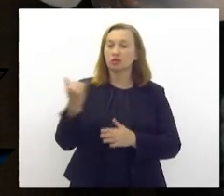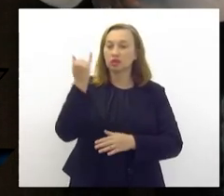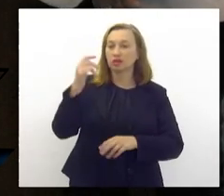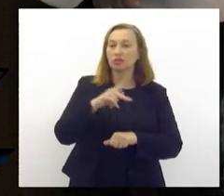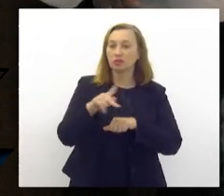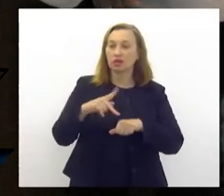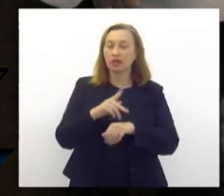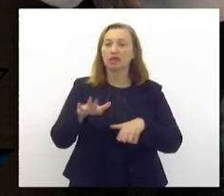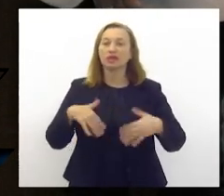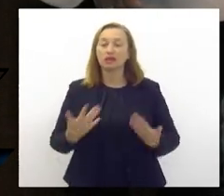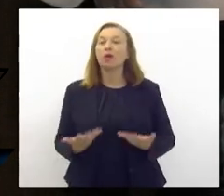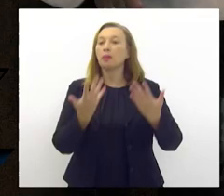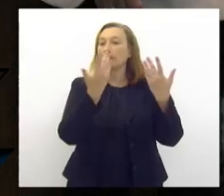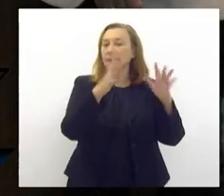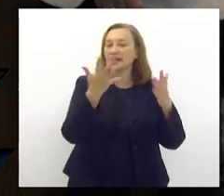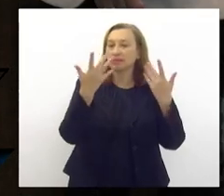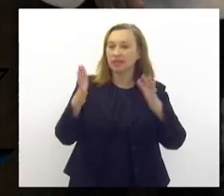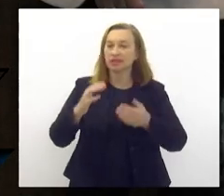Então, parabéns,